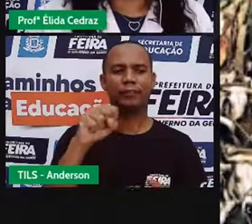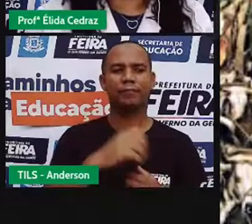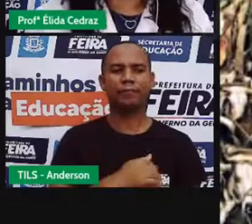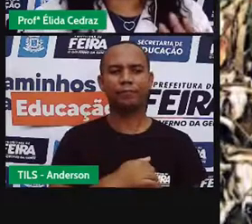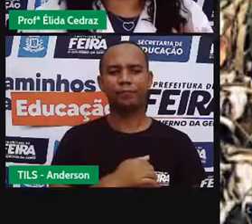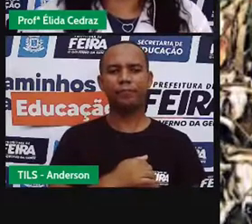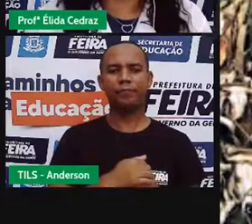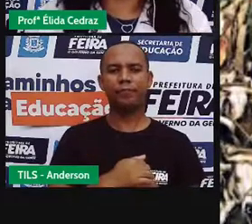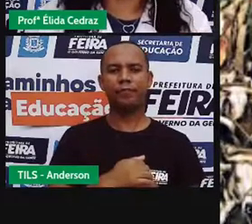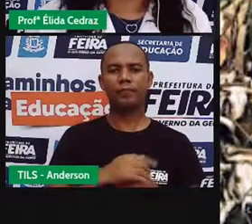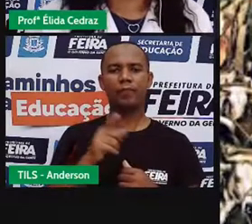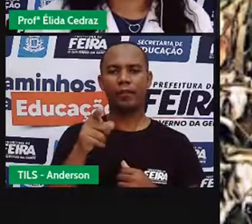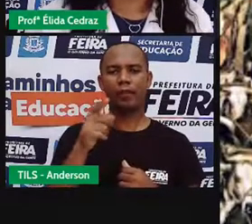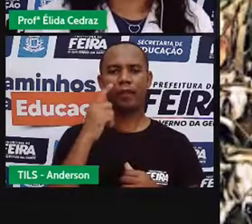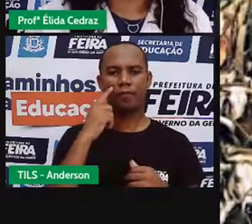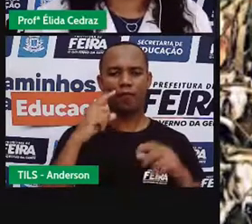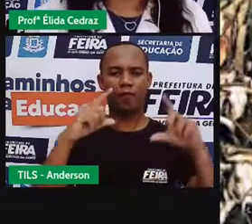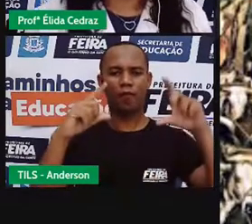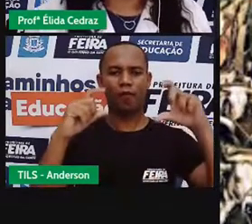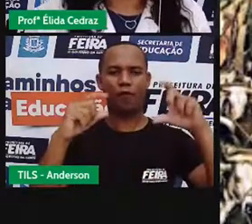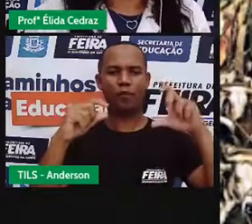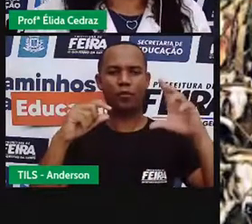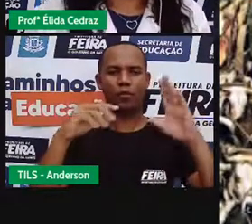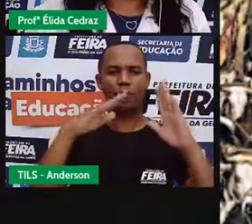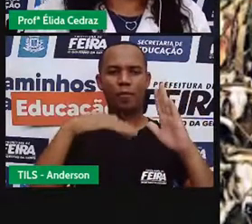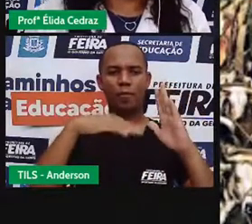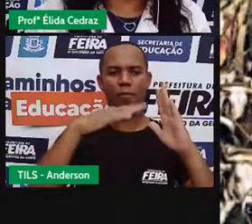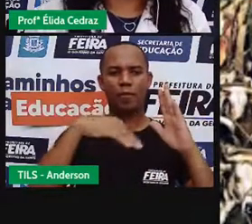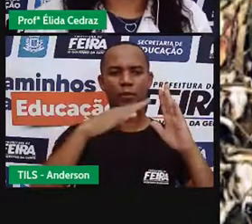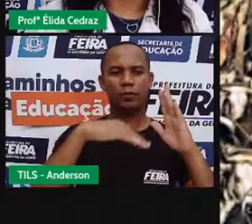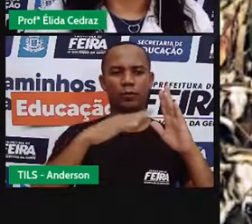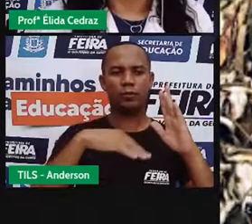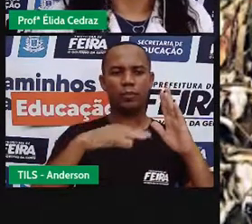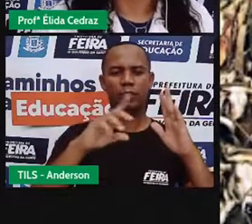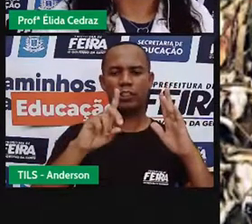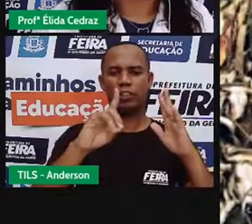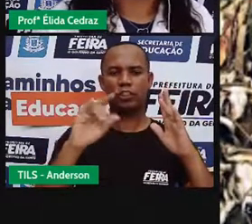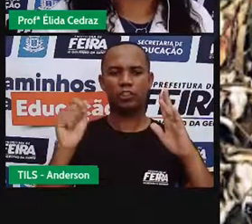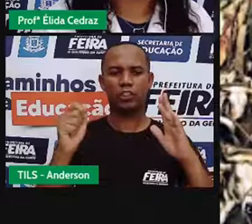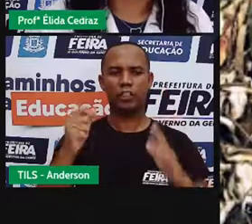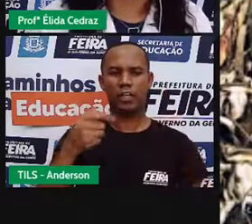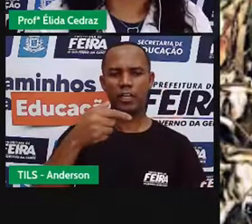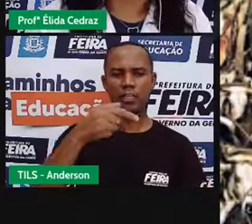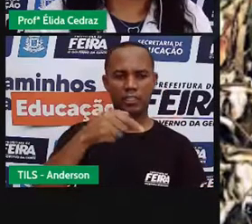essa pintura retrata o dia